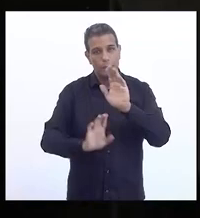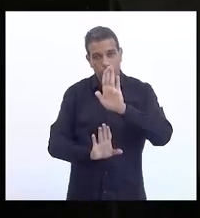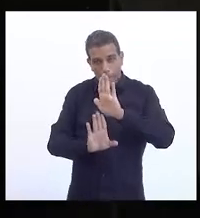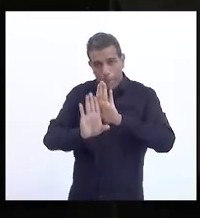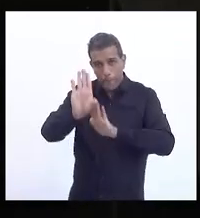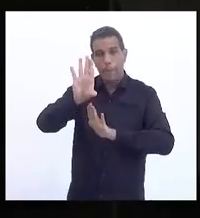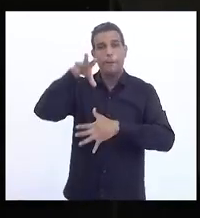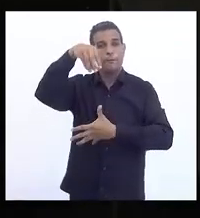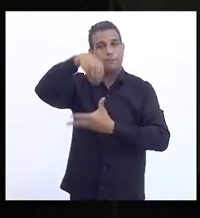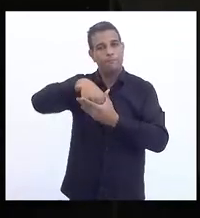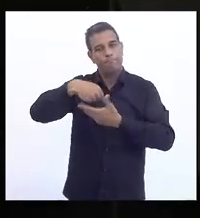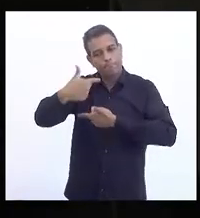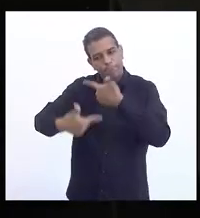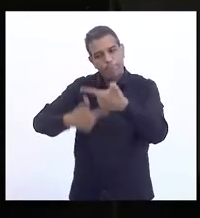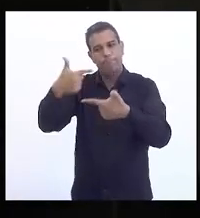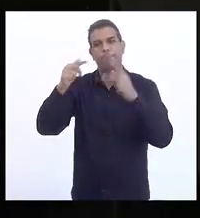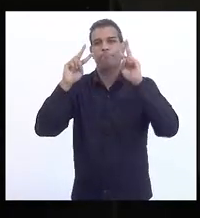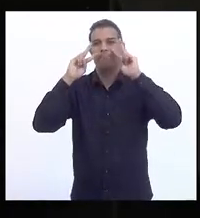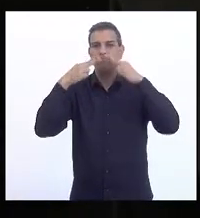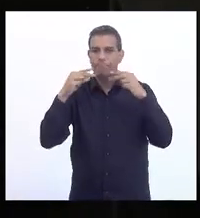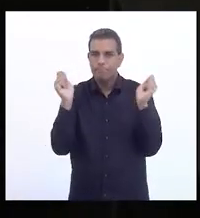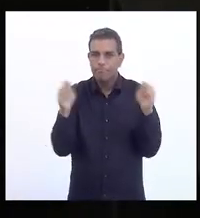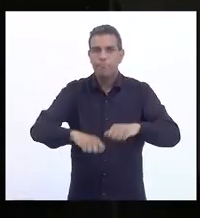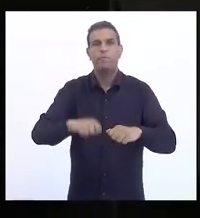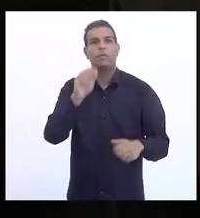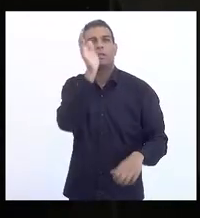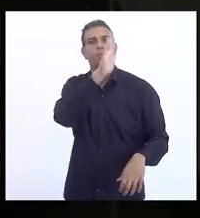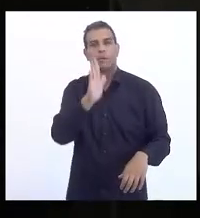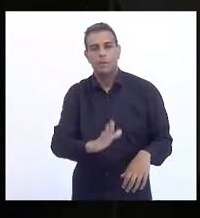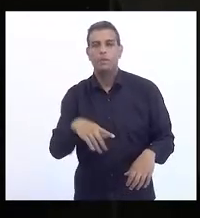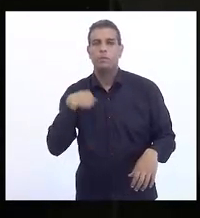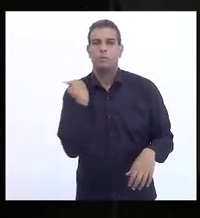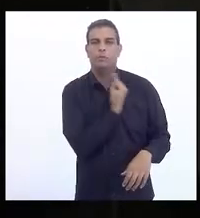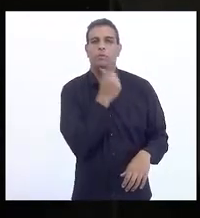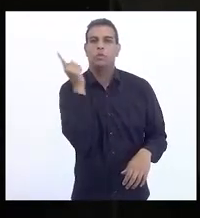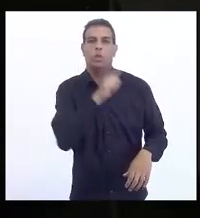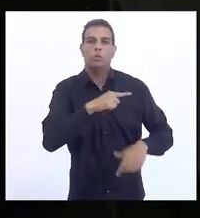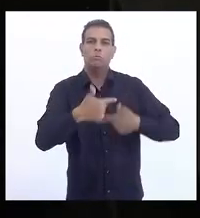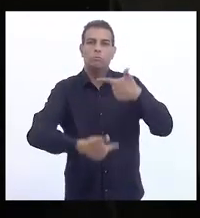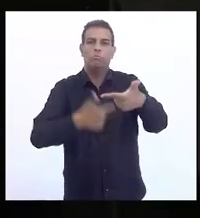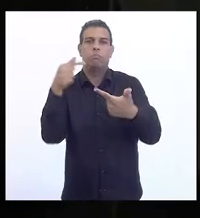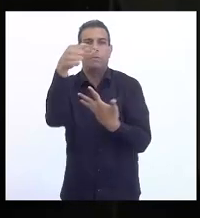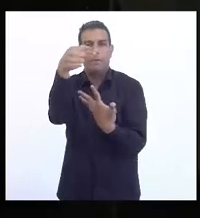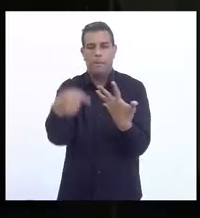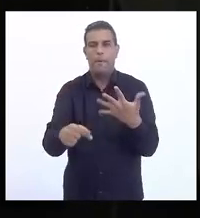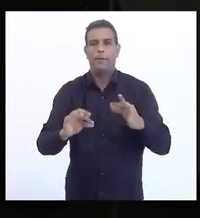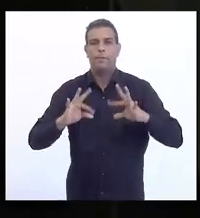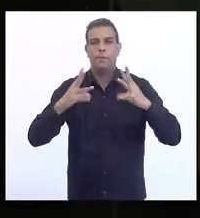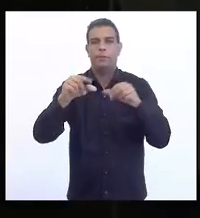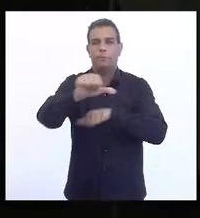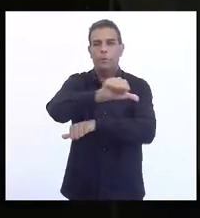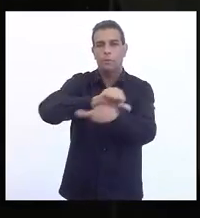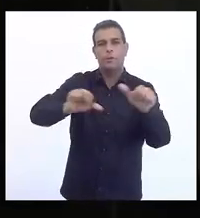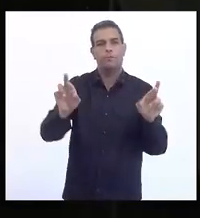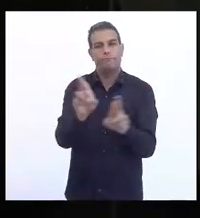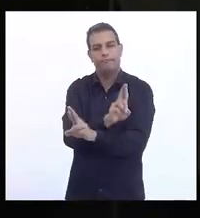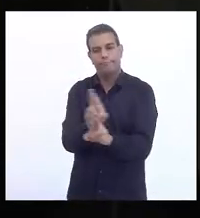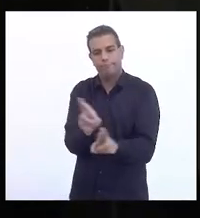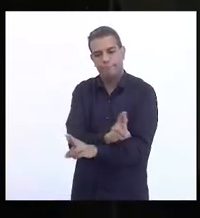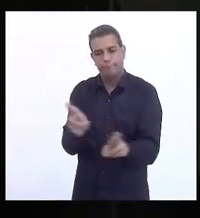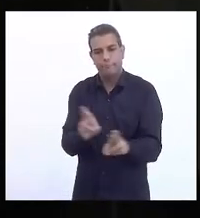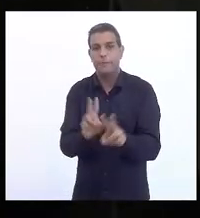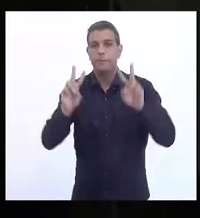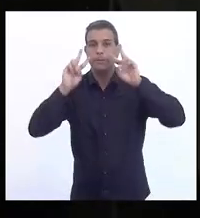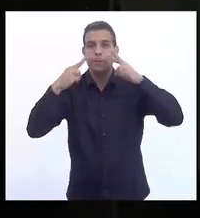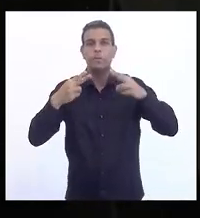se o Estado avança, se o Estado se desenvolve, o Brasil também cresce, também avança e também se desenvolve. Então tem que mudar a lógica da relação. O Brasil